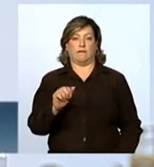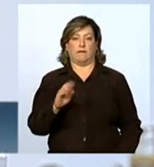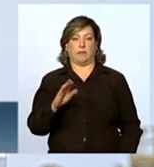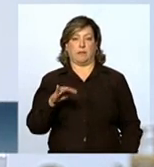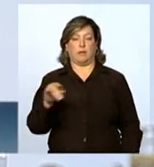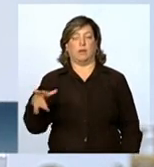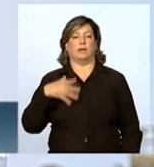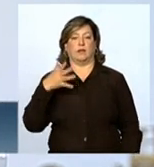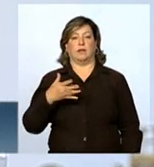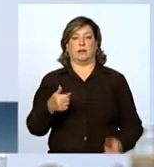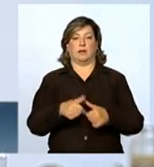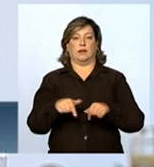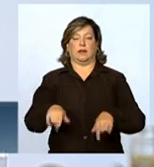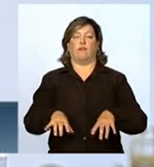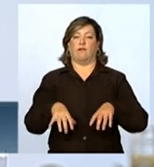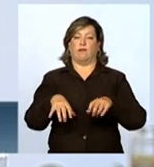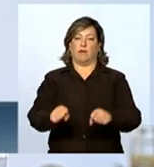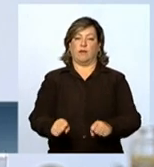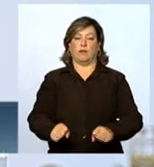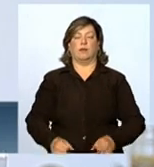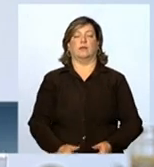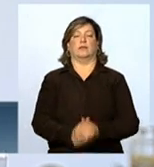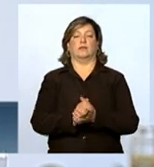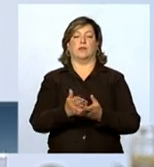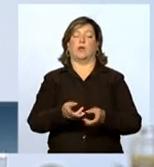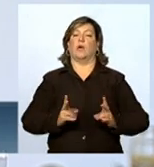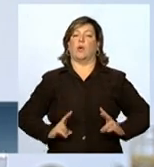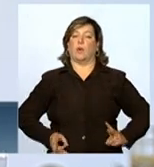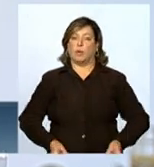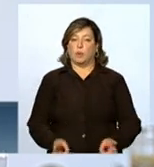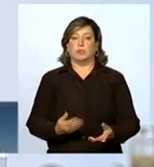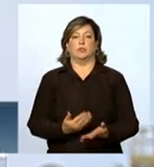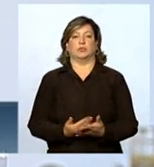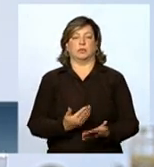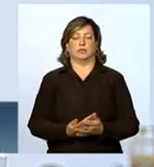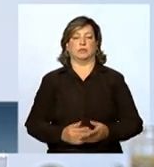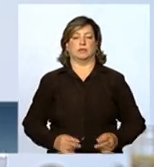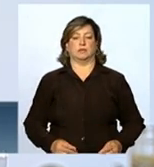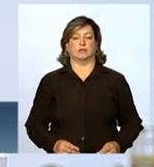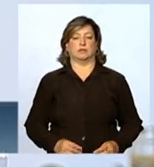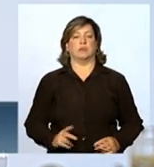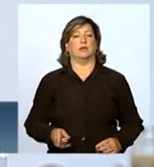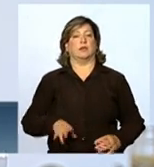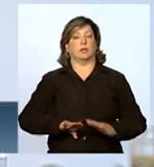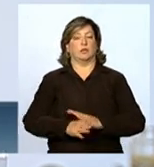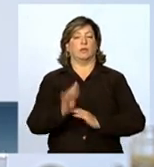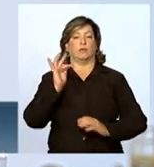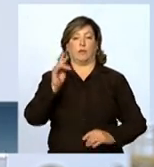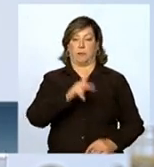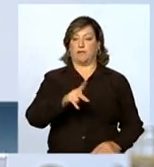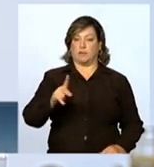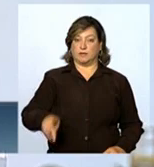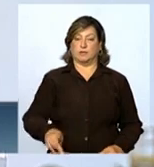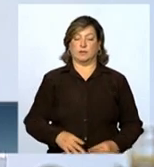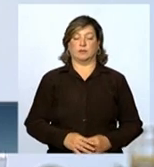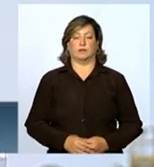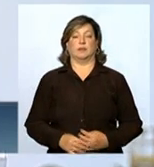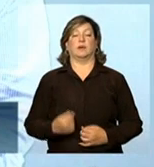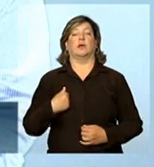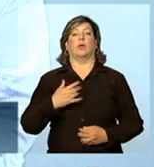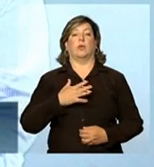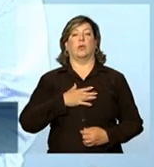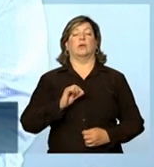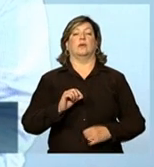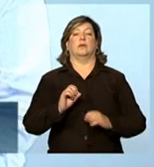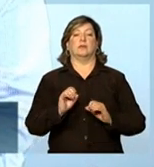aqui em torno da formação, continuar estudando sempre e se tornar, inclusive, professor. Gostaria de